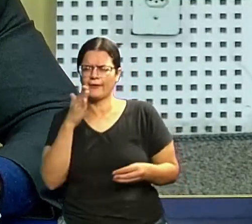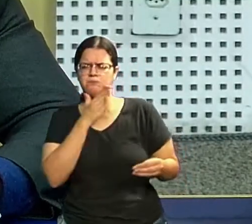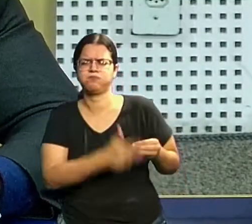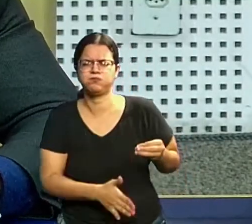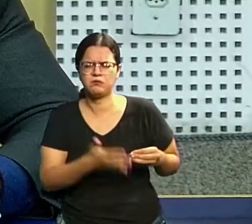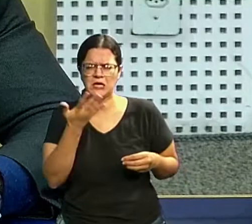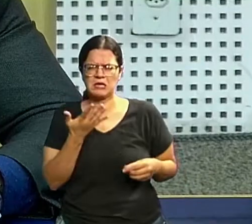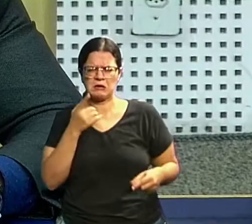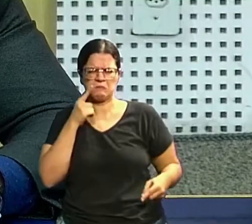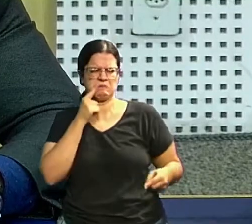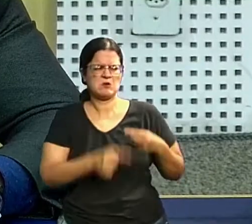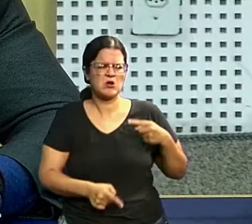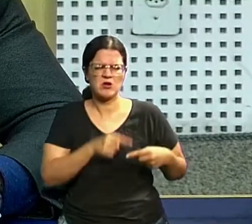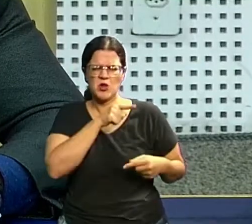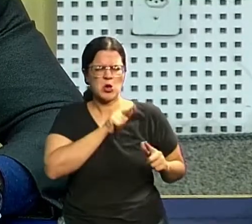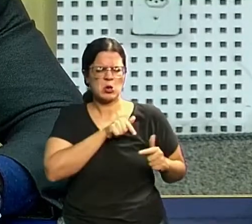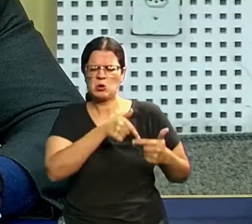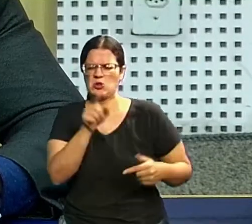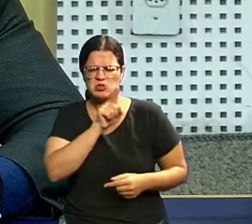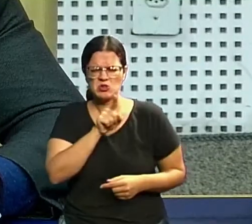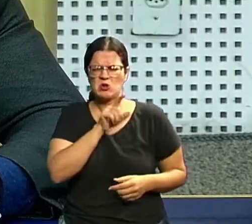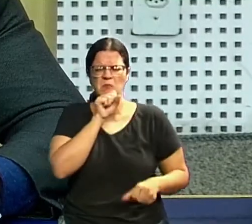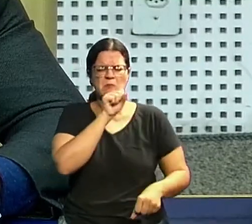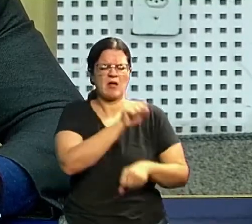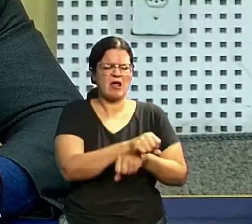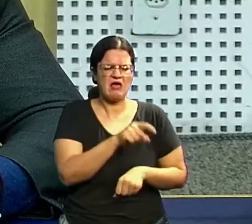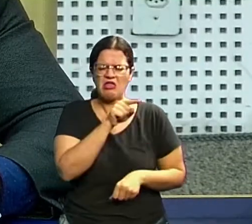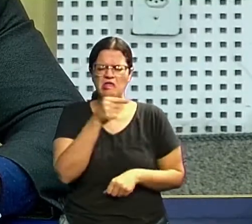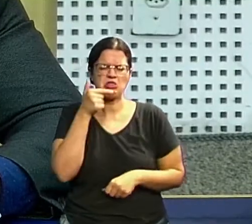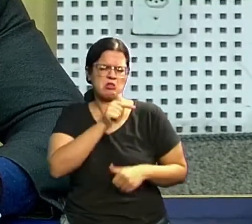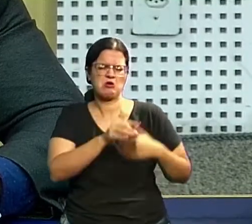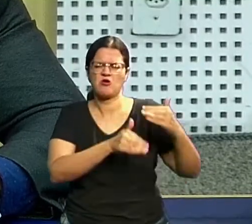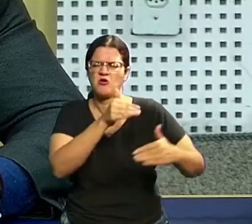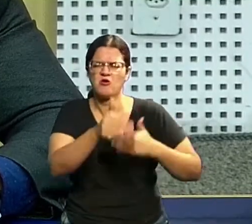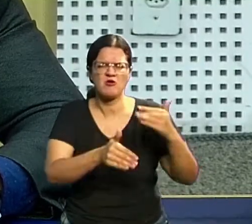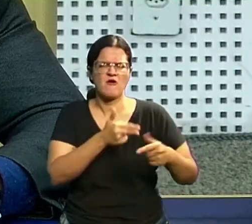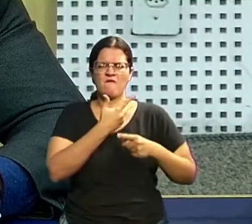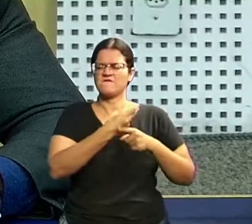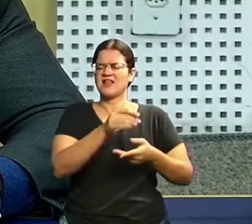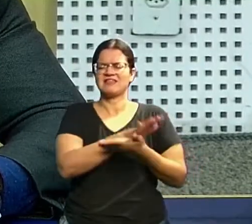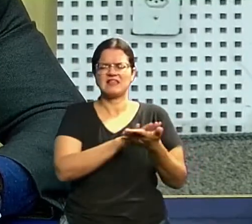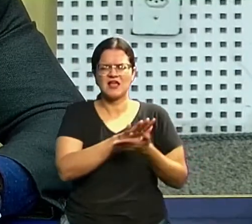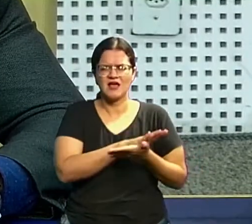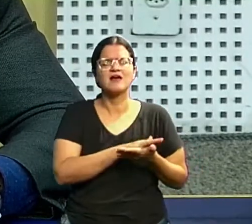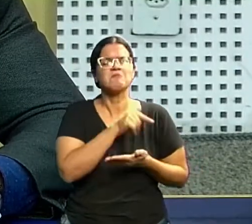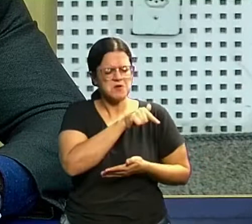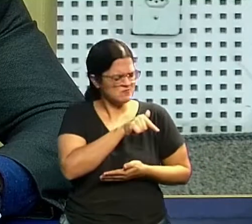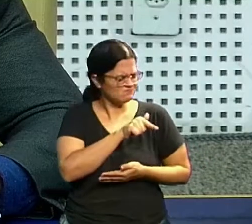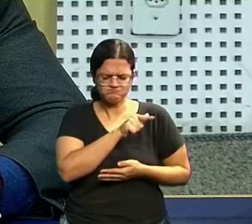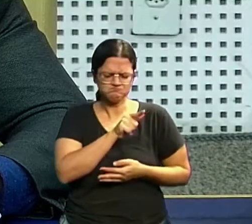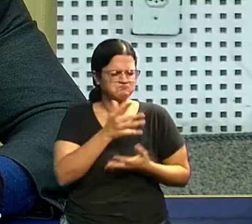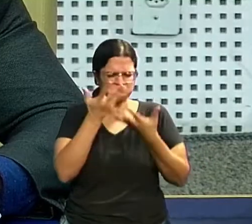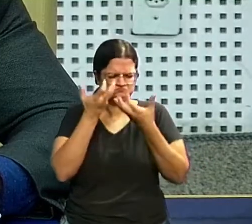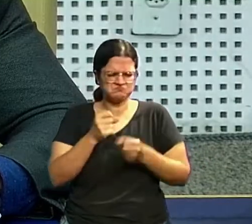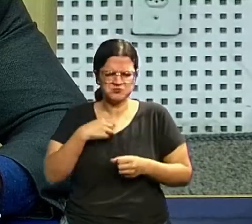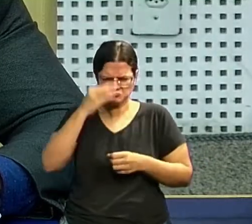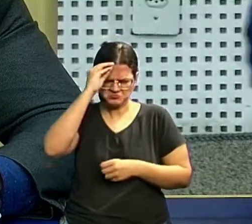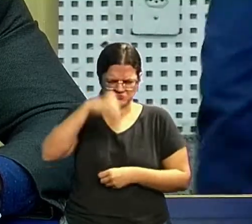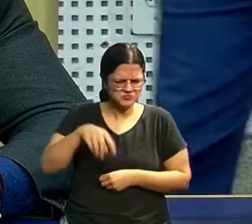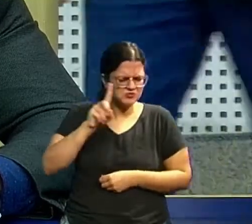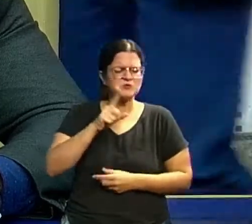tentaram parar a minha mãe de lutar para poder cuidar dos seus filhos, de avançar, de conquistar os espaços que ela conquistou. E ela não